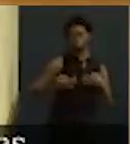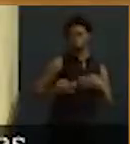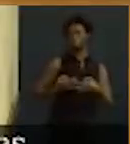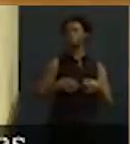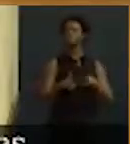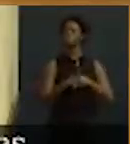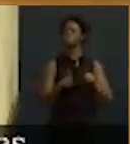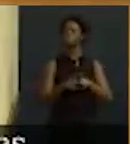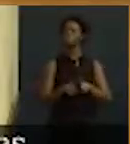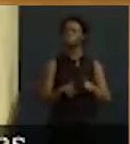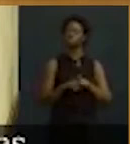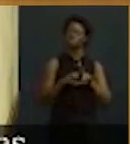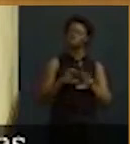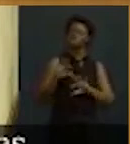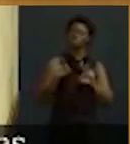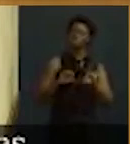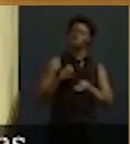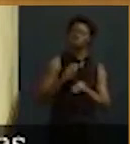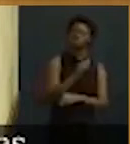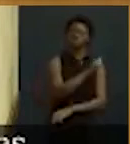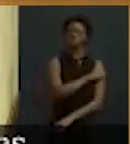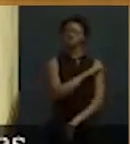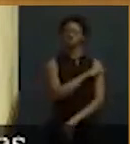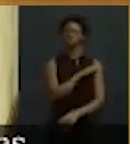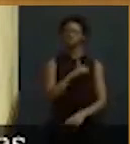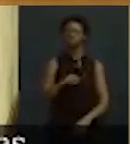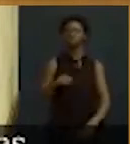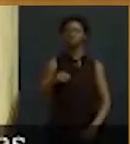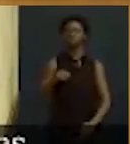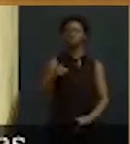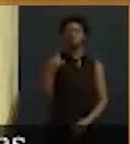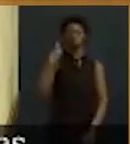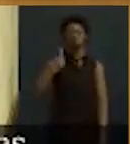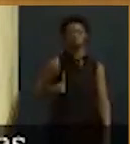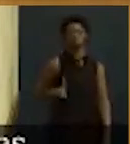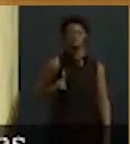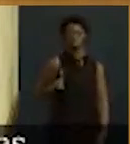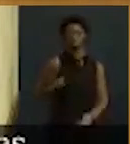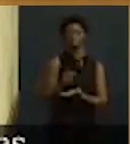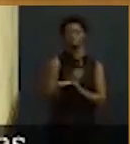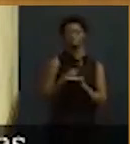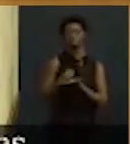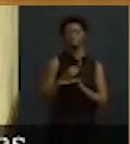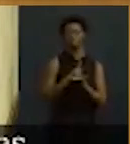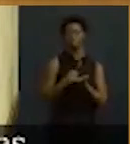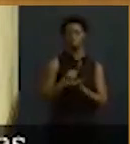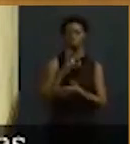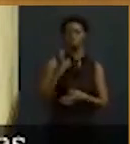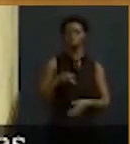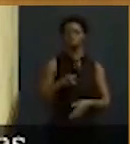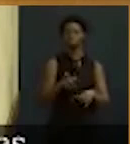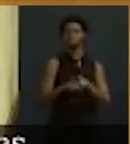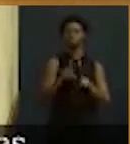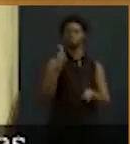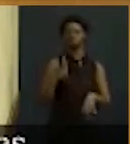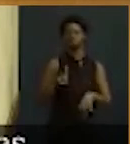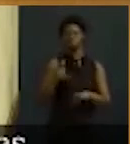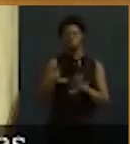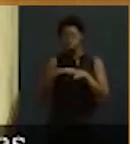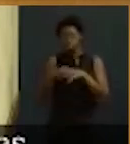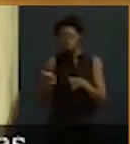fluminense os direitos fundamentais, preservando-se, inclusive, os direitos das